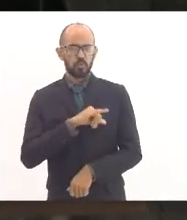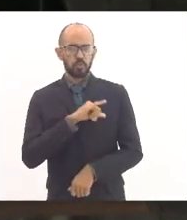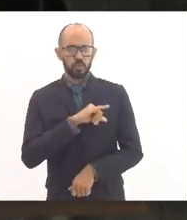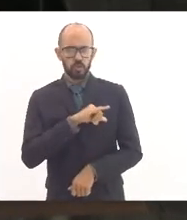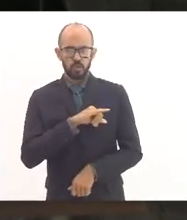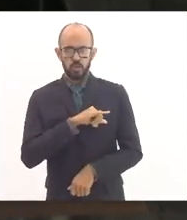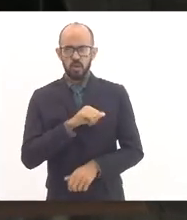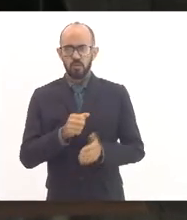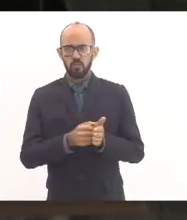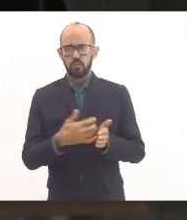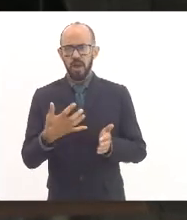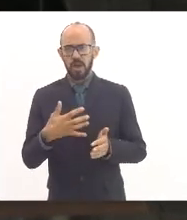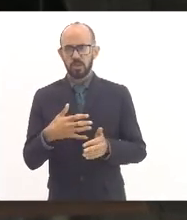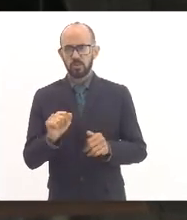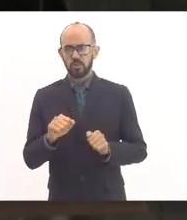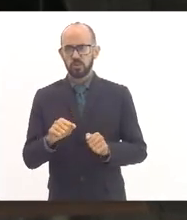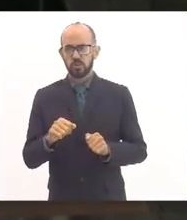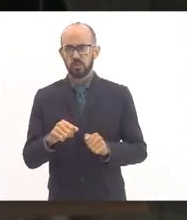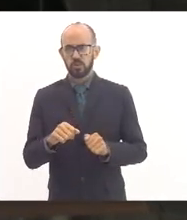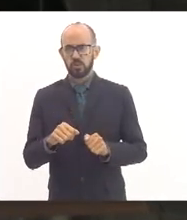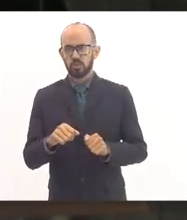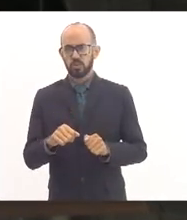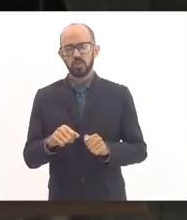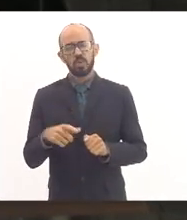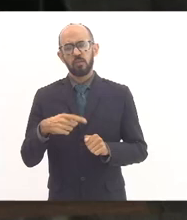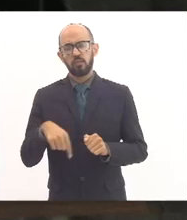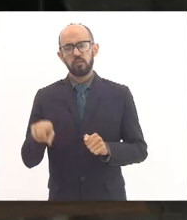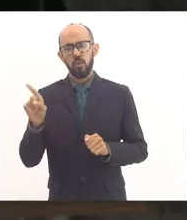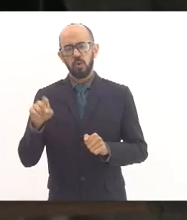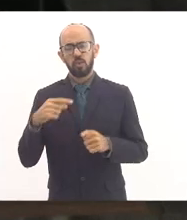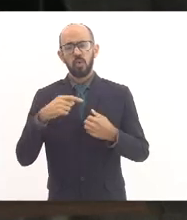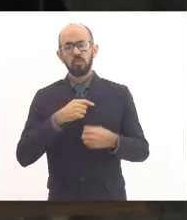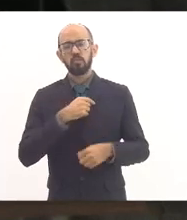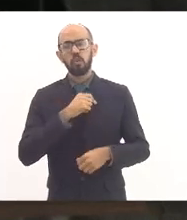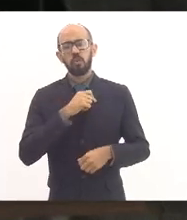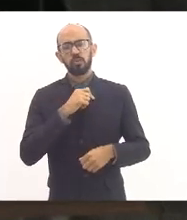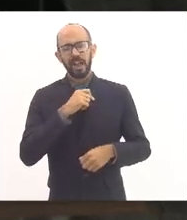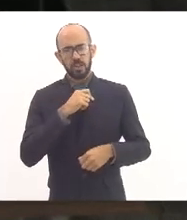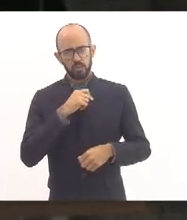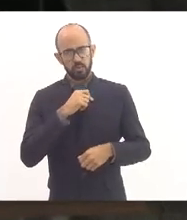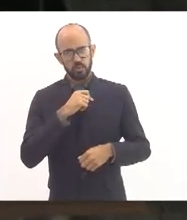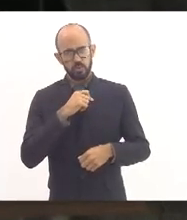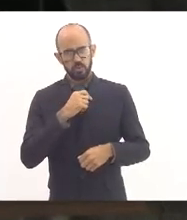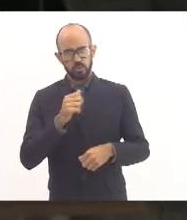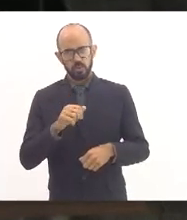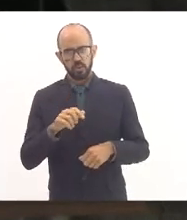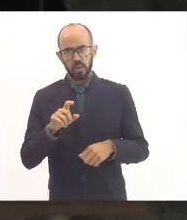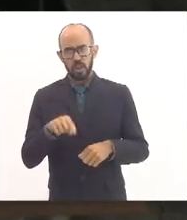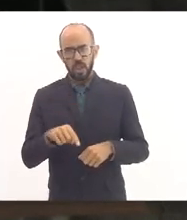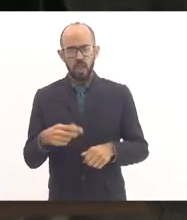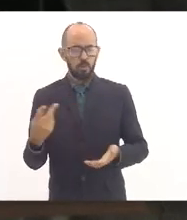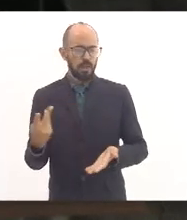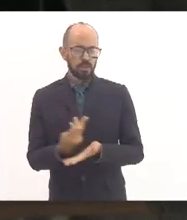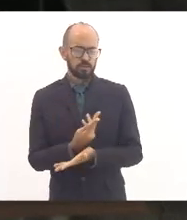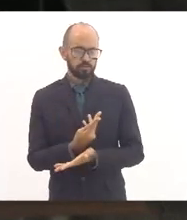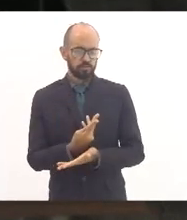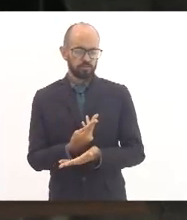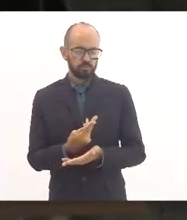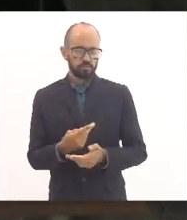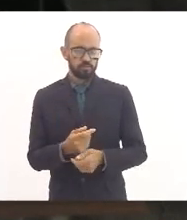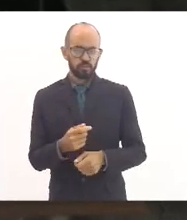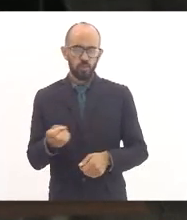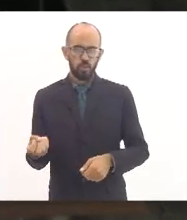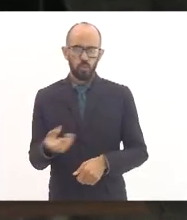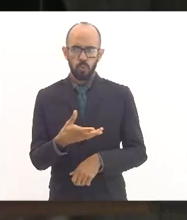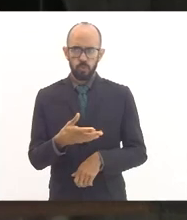esse Tô até sem raio senhora Extra como voluntários né Isso aí foi um feito inédito Então